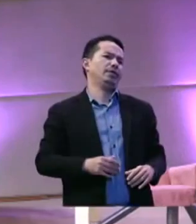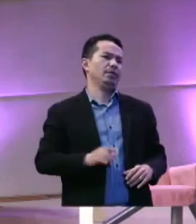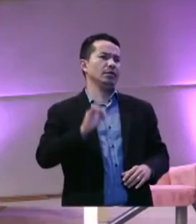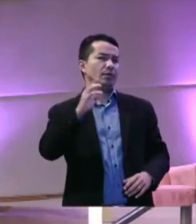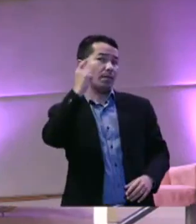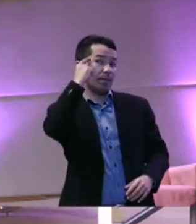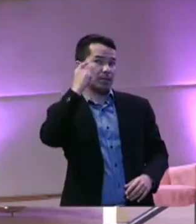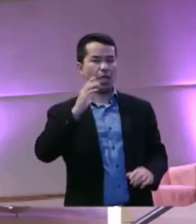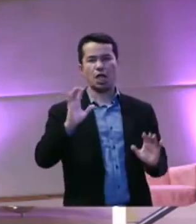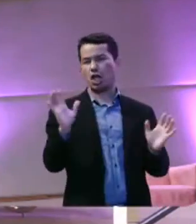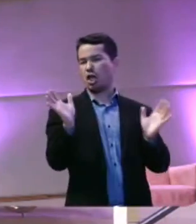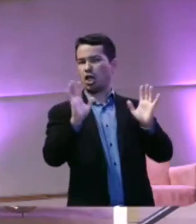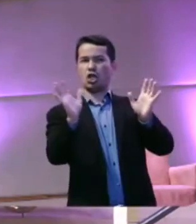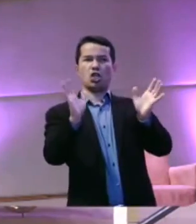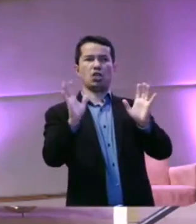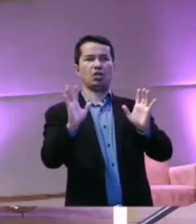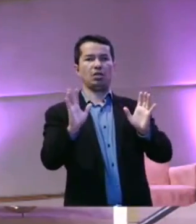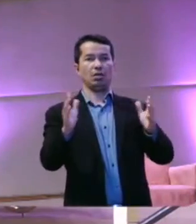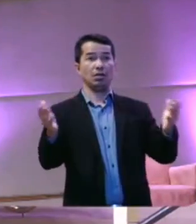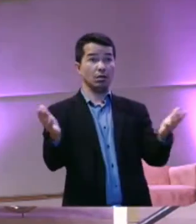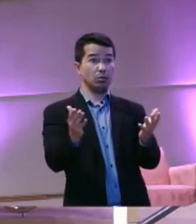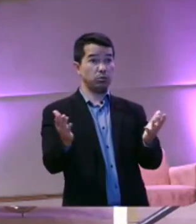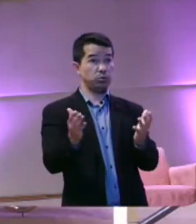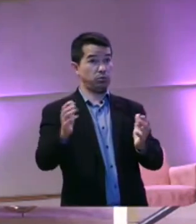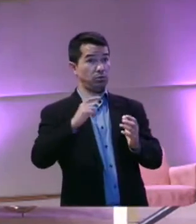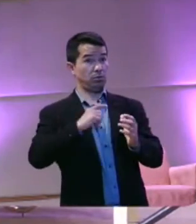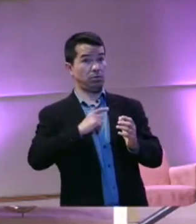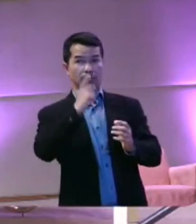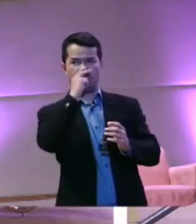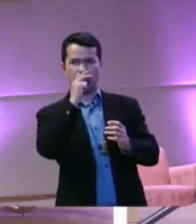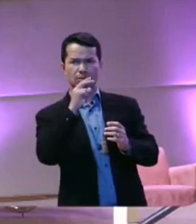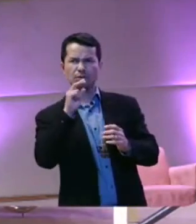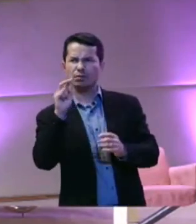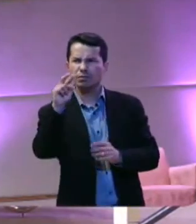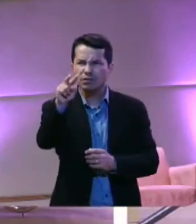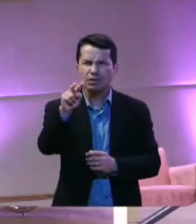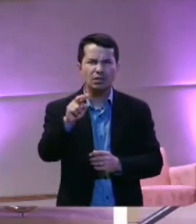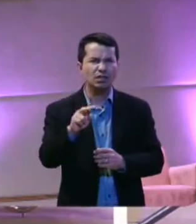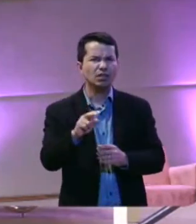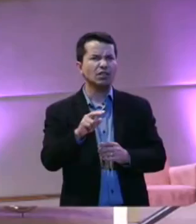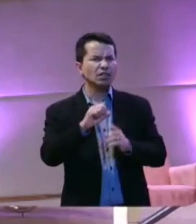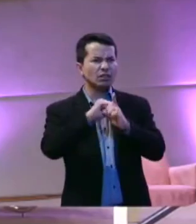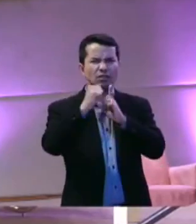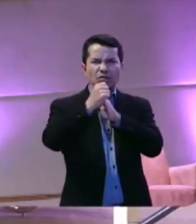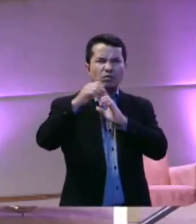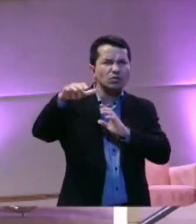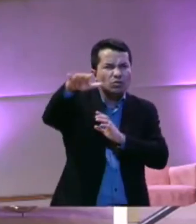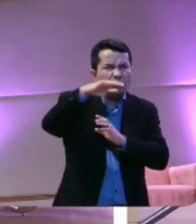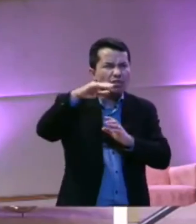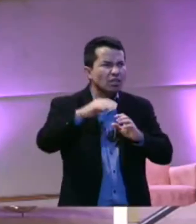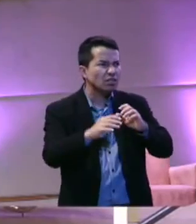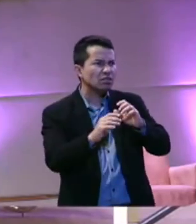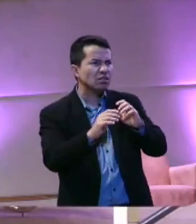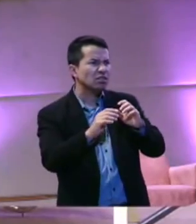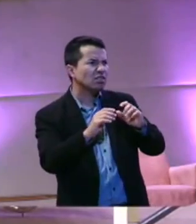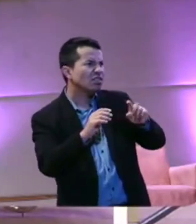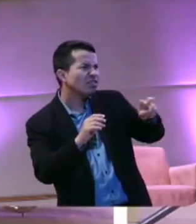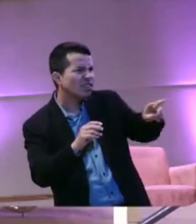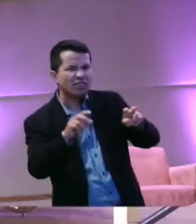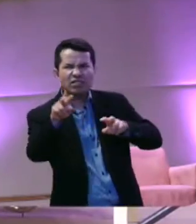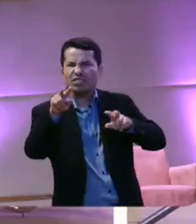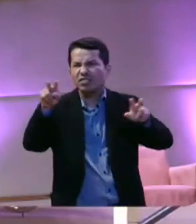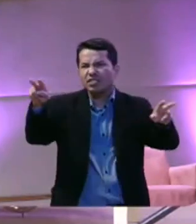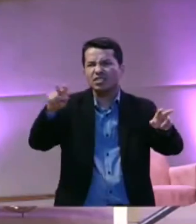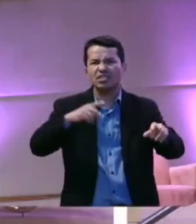Nós olhamos o caos que o mundo vive, cada dia contra crianças, contra mulheres,